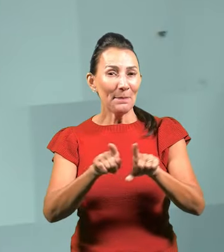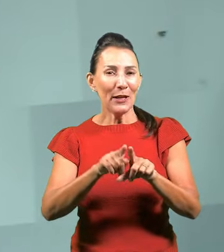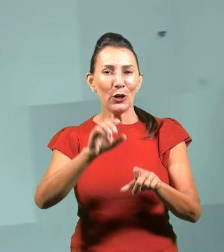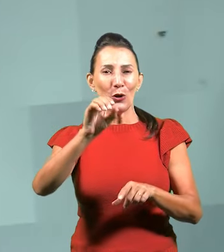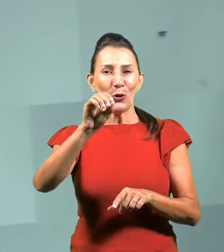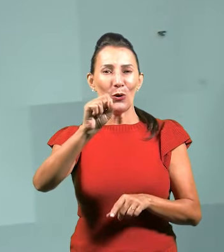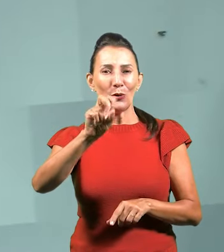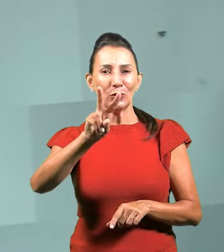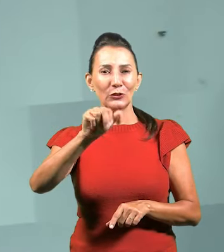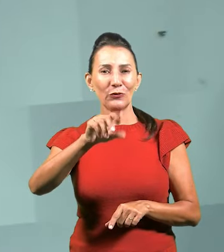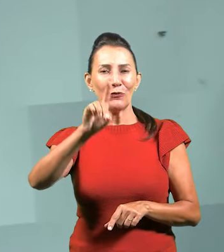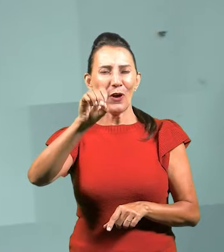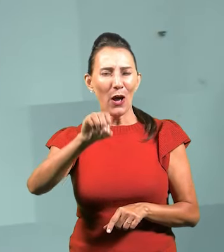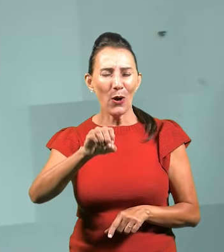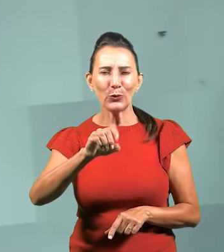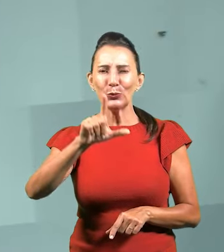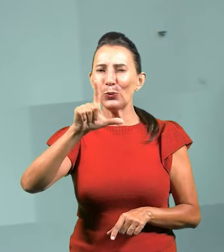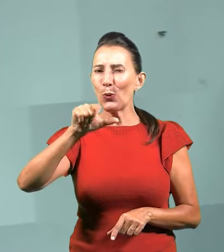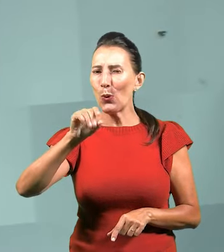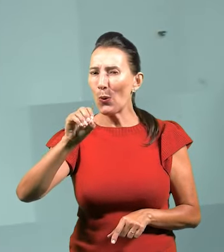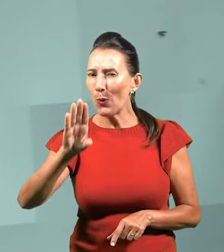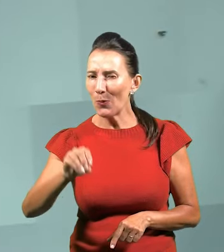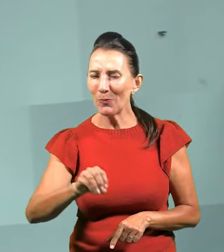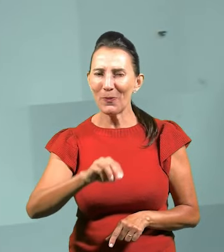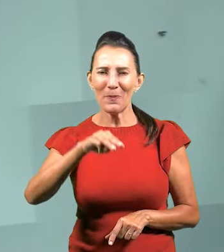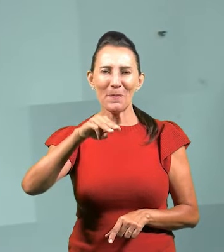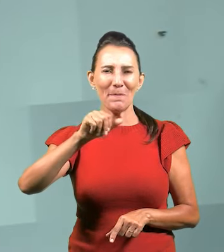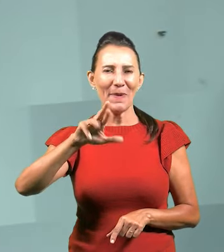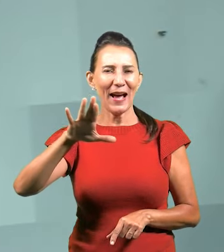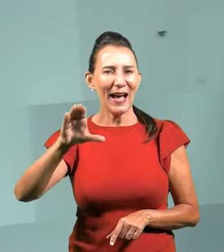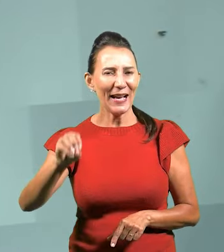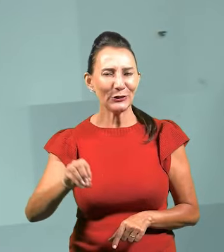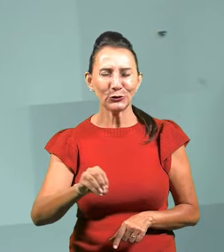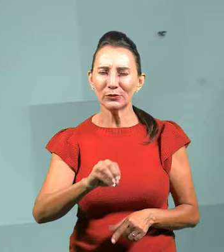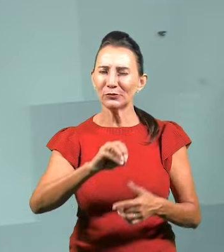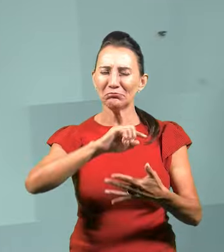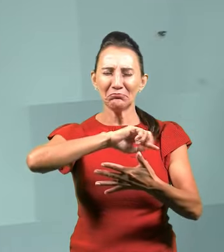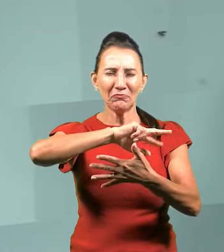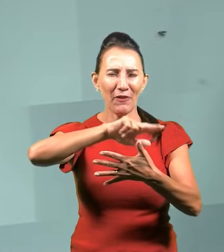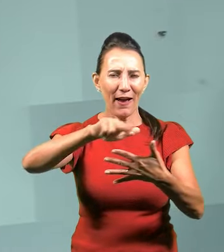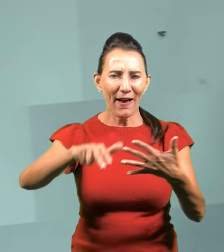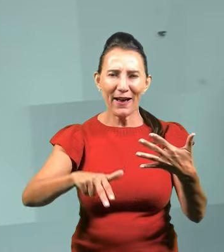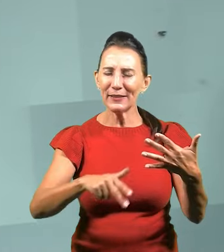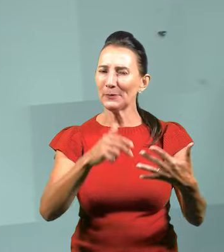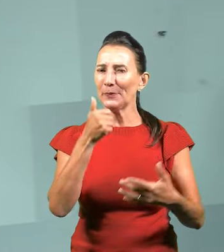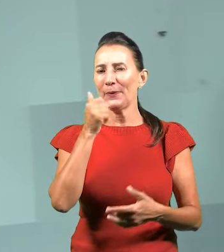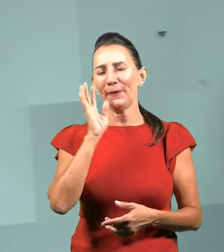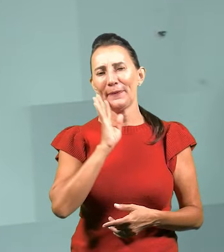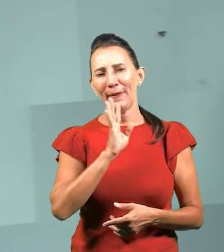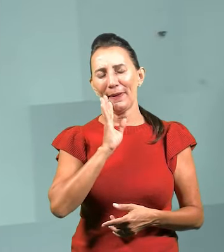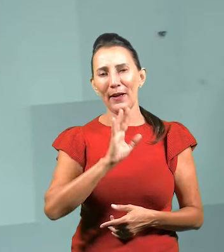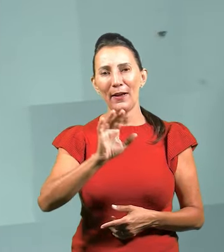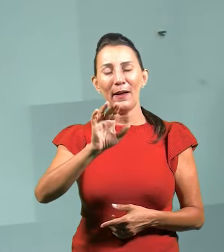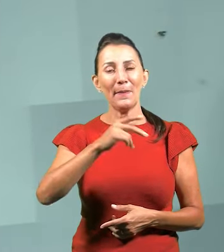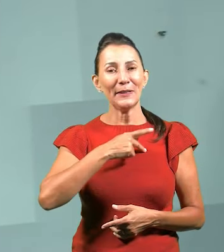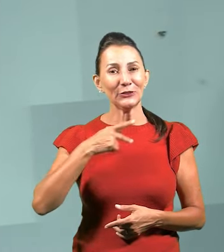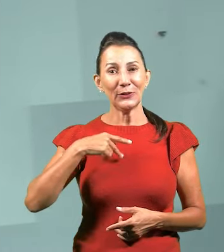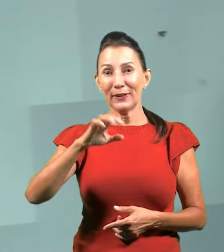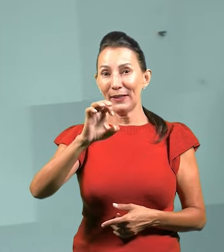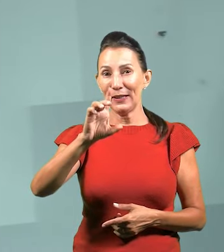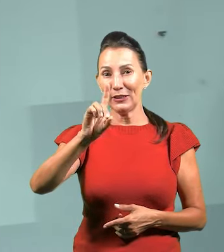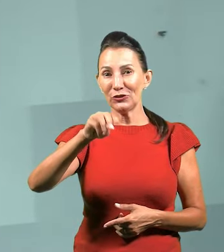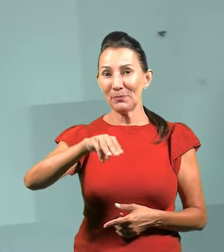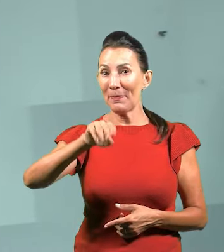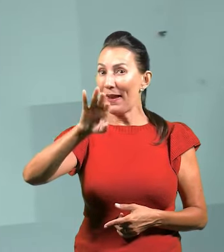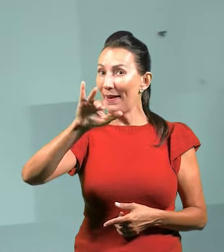também, Oswaldo Lobo, o Márcio Santos, que legal, vai ser muito importante, e Edmeia